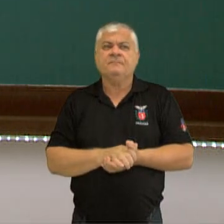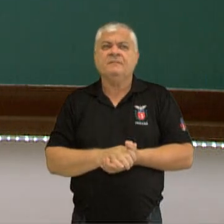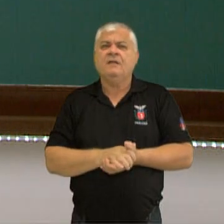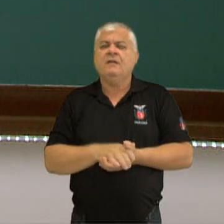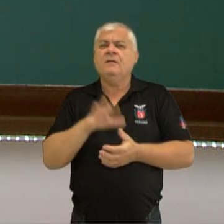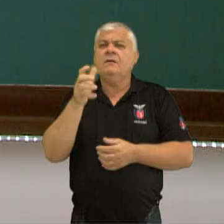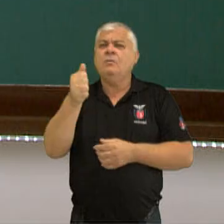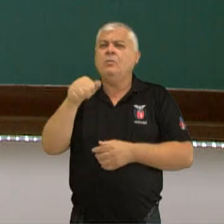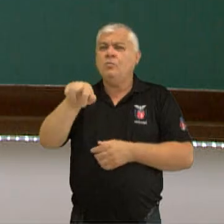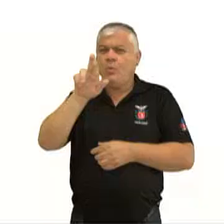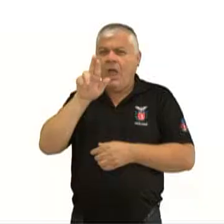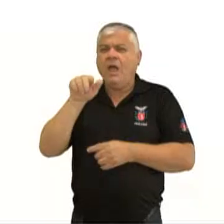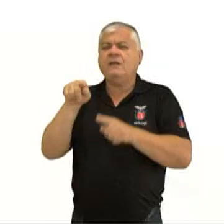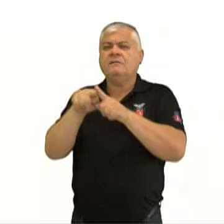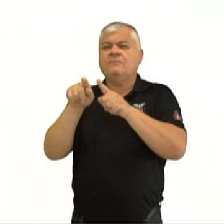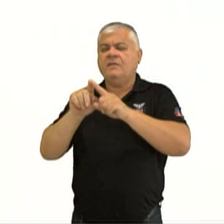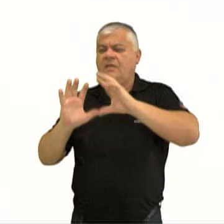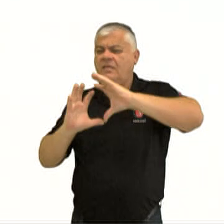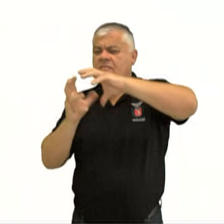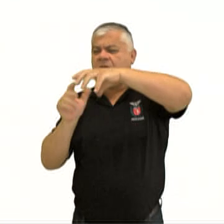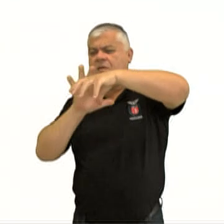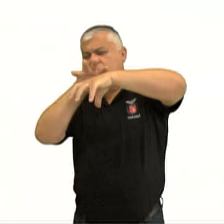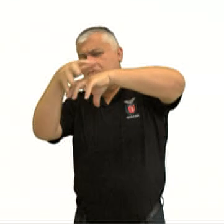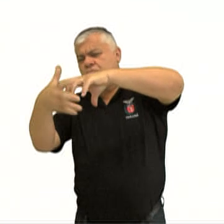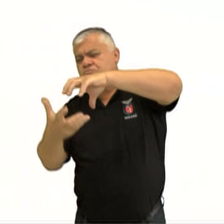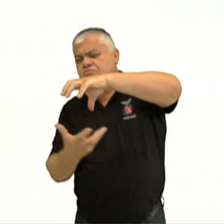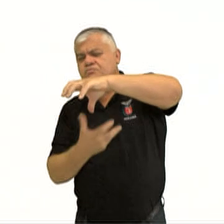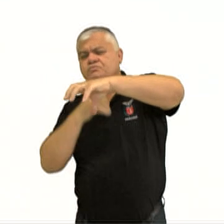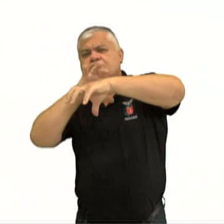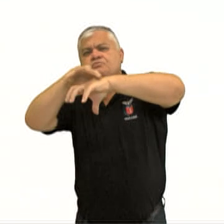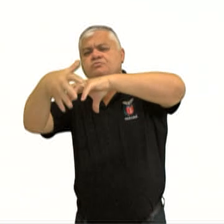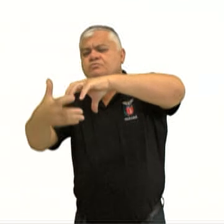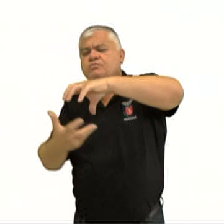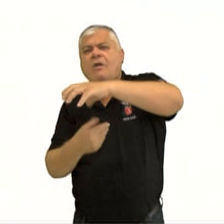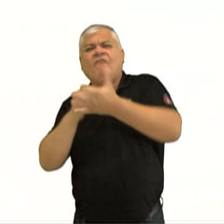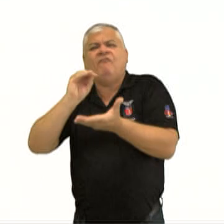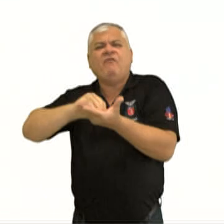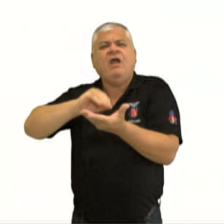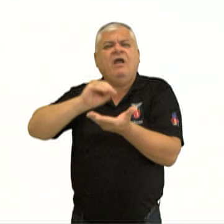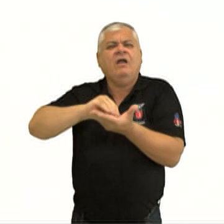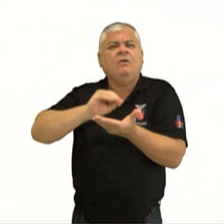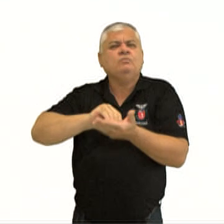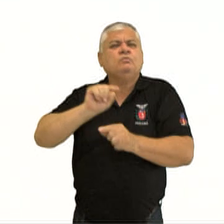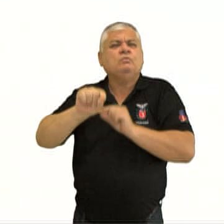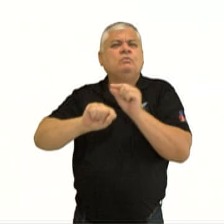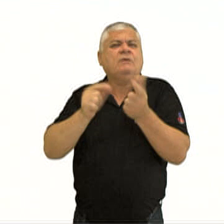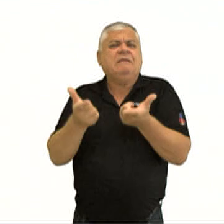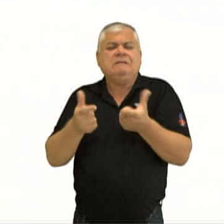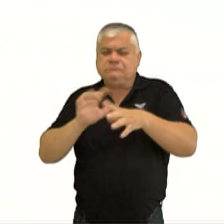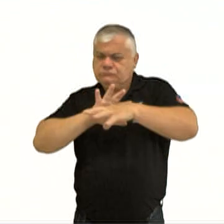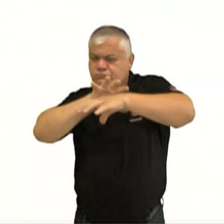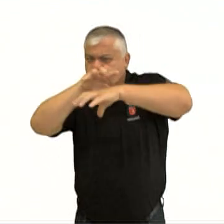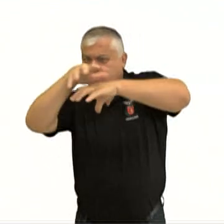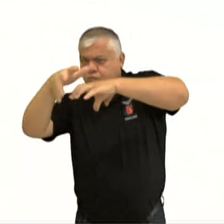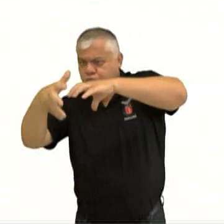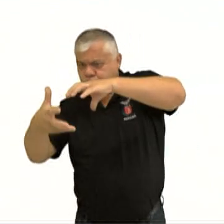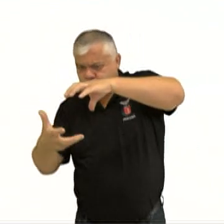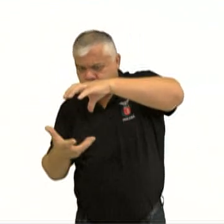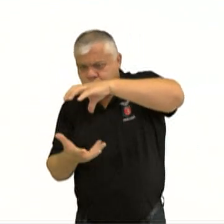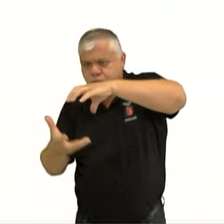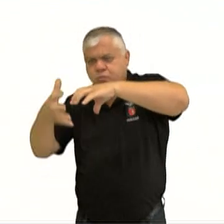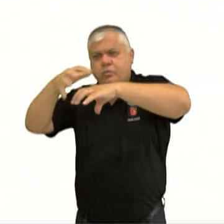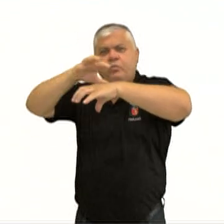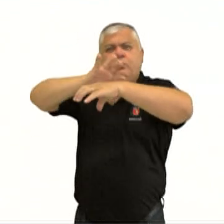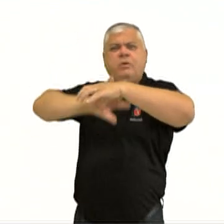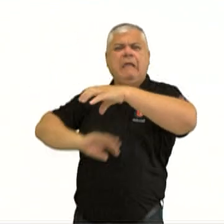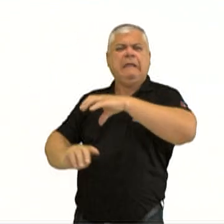a superfície terrestre caracterizavam-se pela ausência de algumas coisas, ou seja, quando o nosso planeta se formou há bilhões